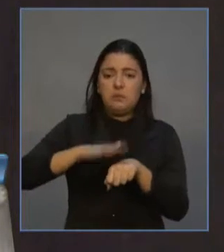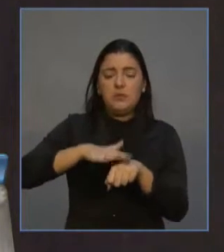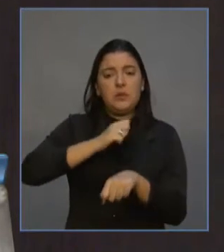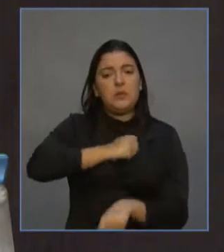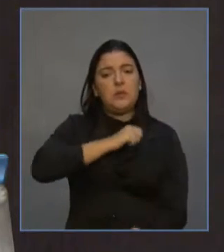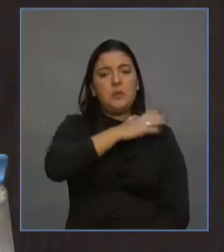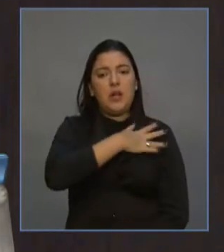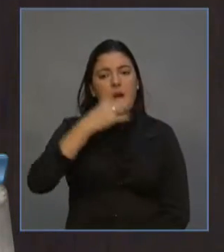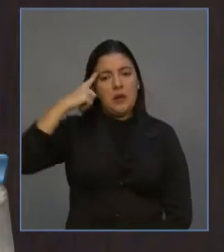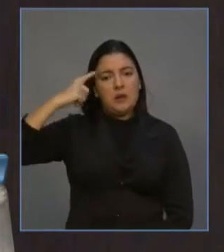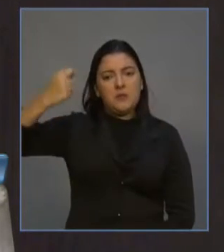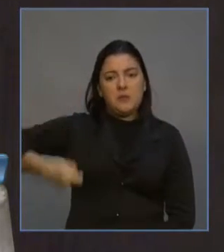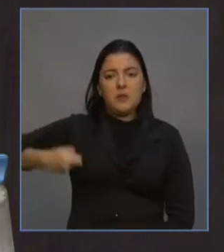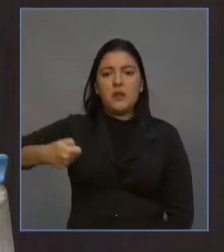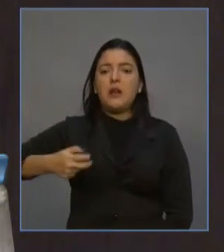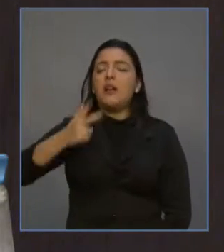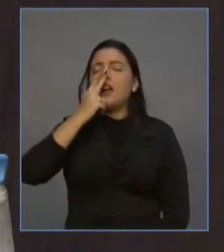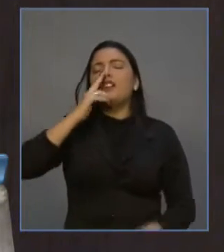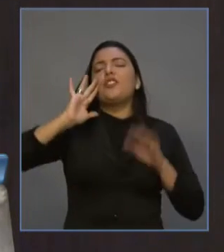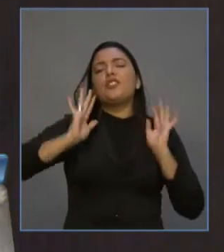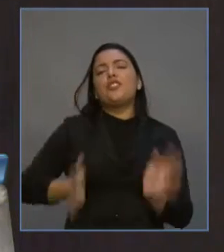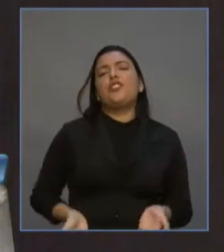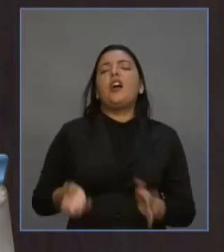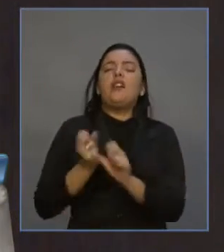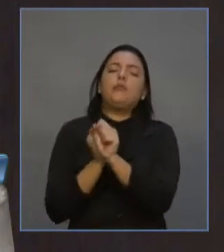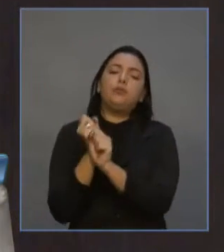que existe no Brasil.